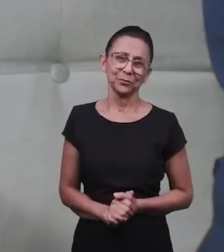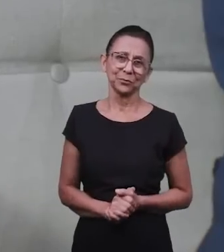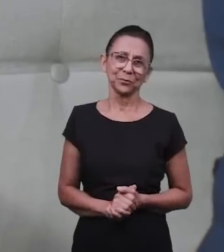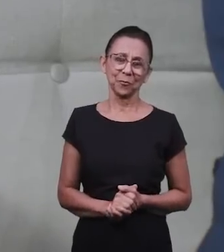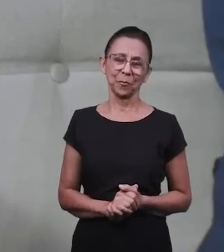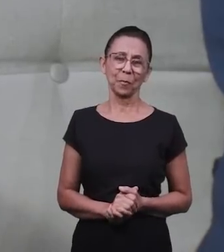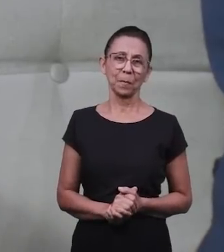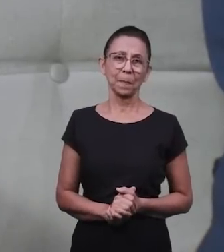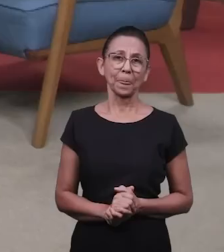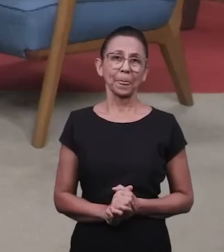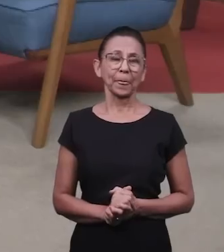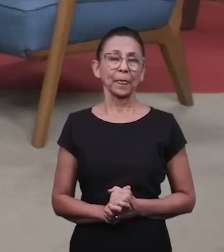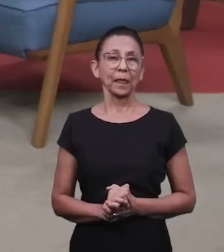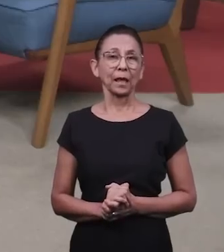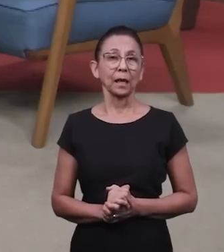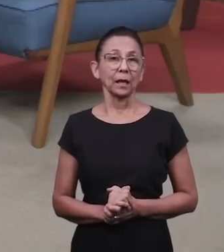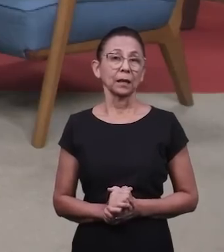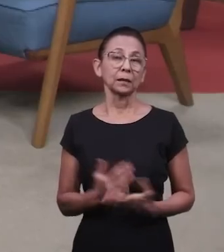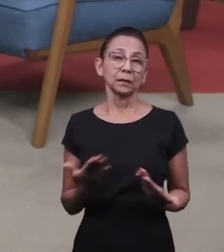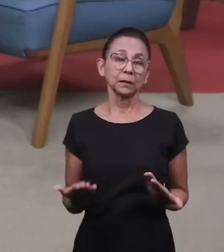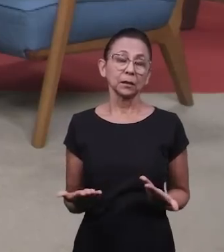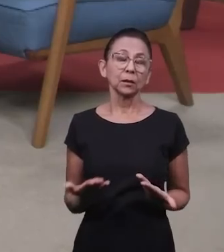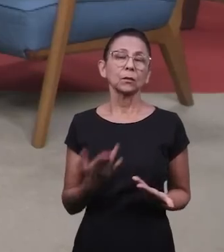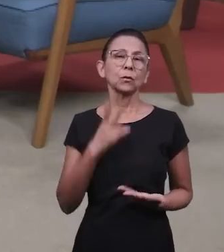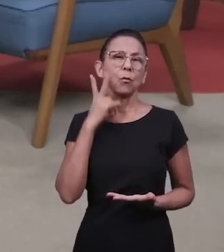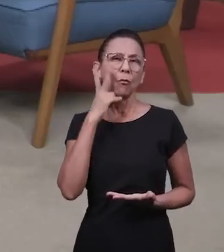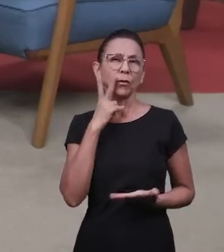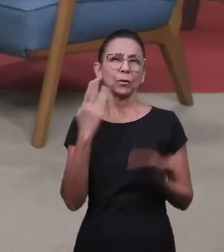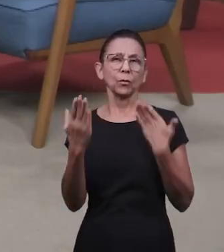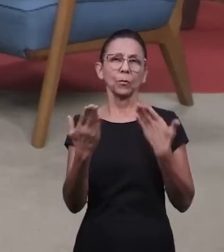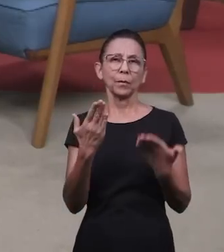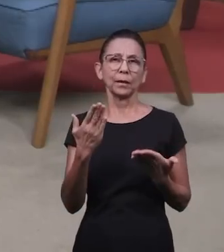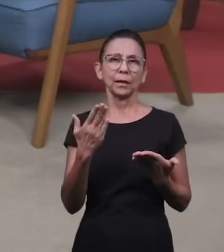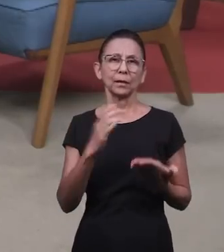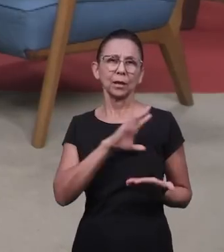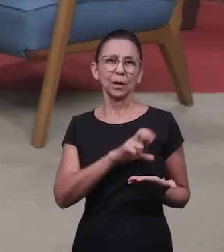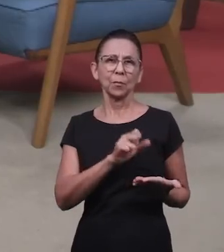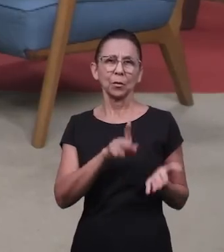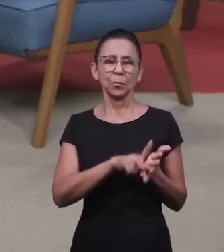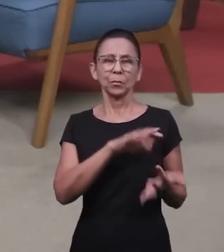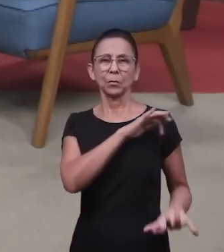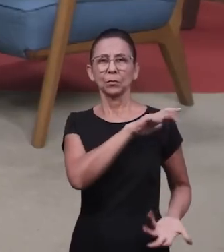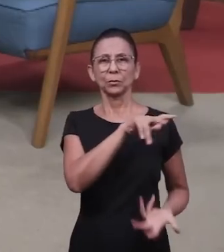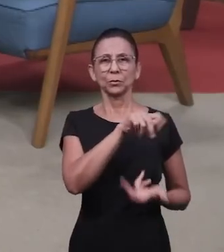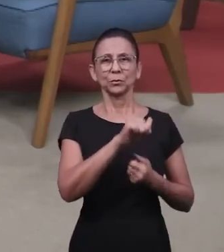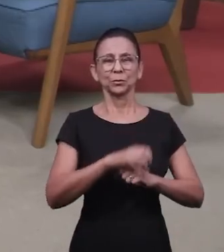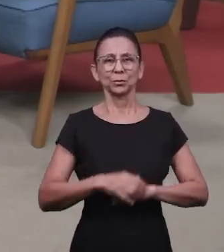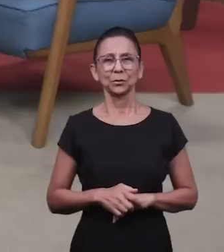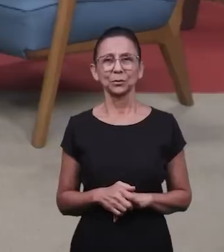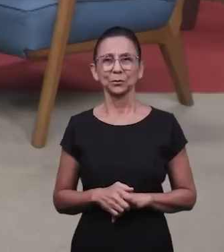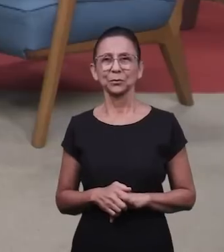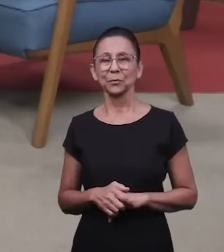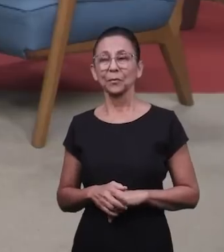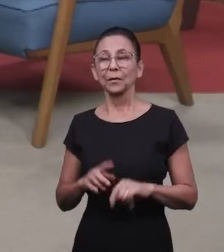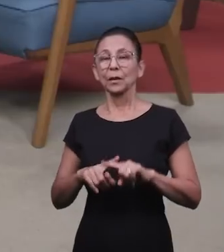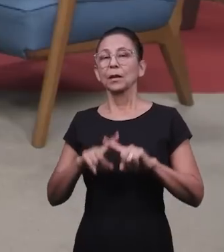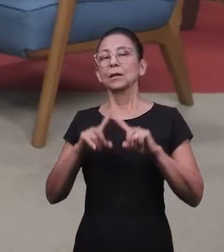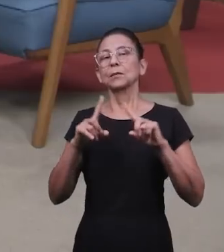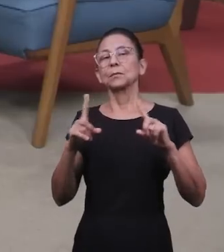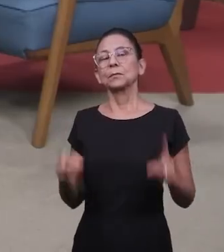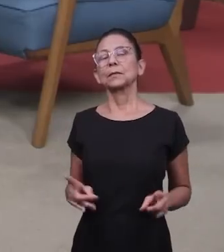alegria do mundo. Mas entre a alegria do mundo e o amor de Jesus, que é o Espírito Santo, a